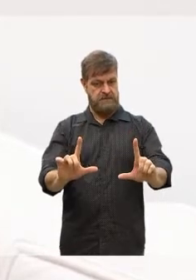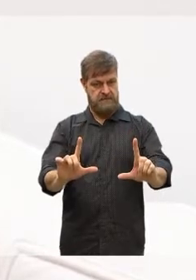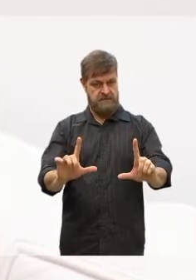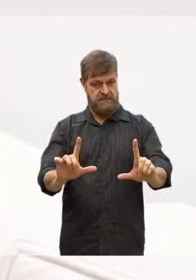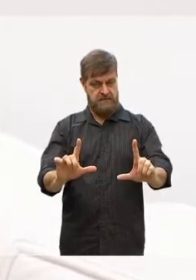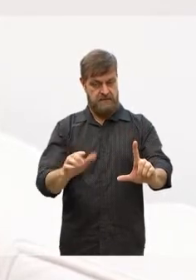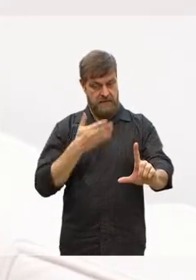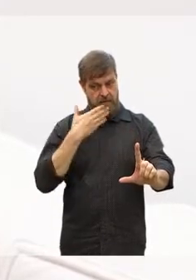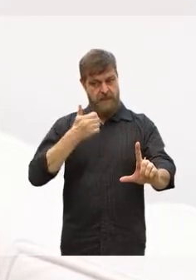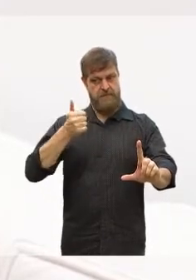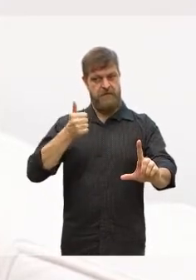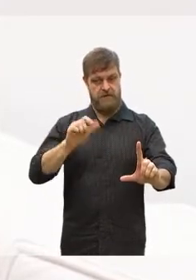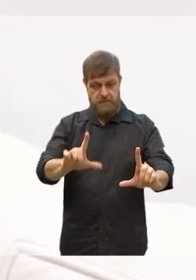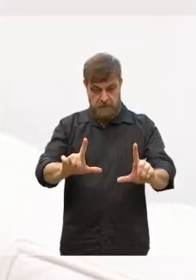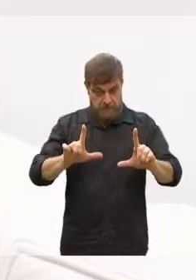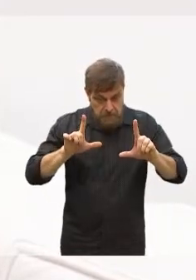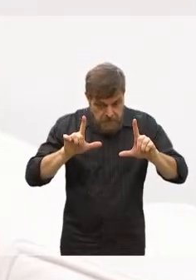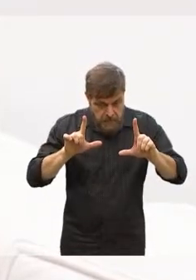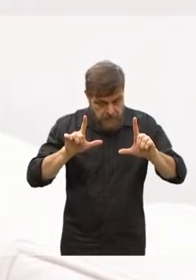seu rosto, é melhor.